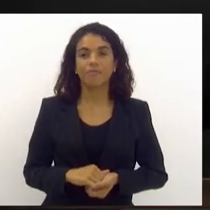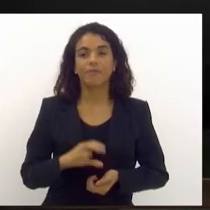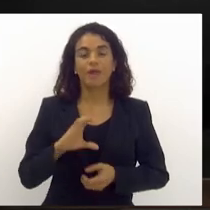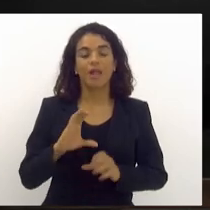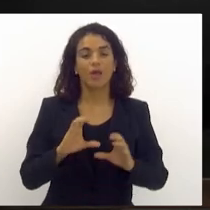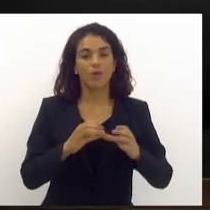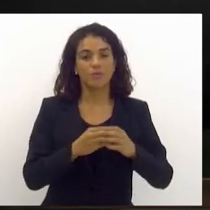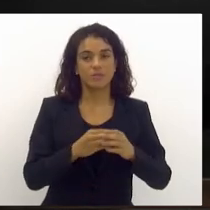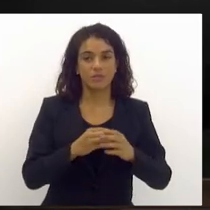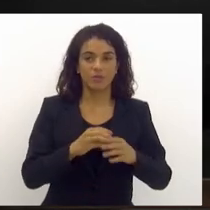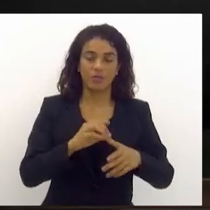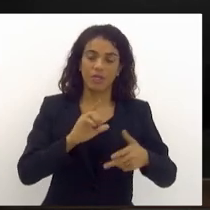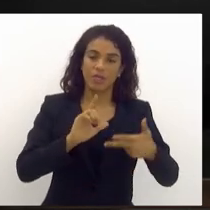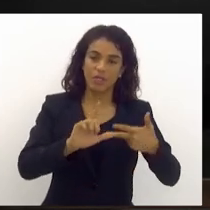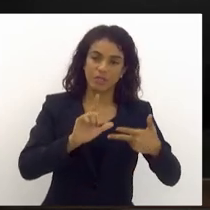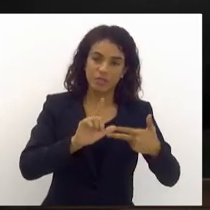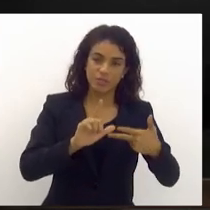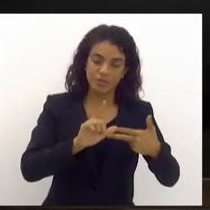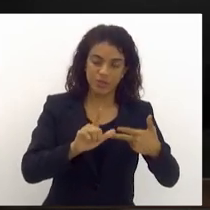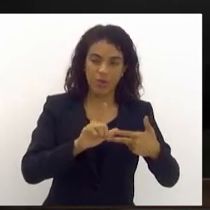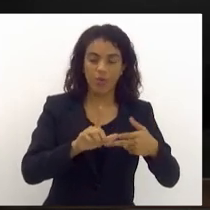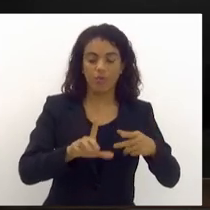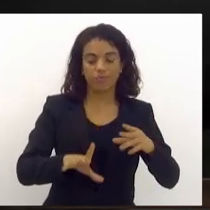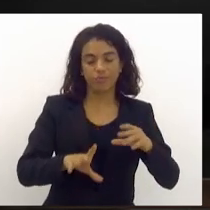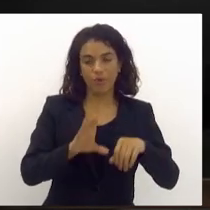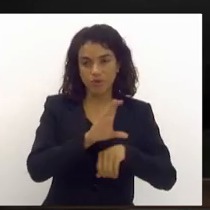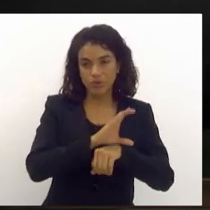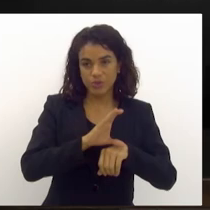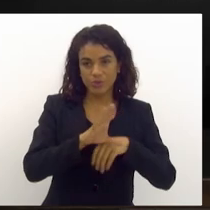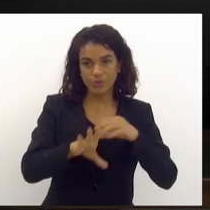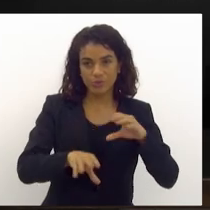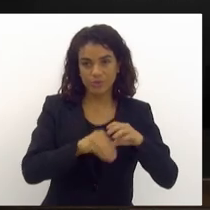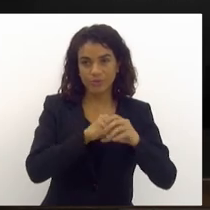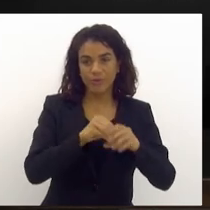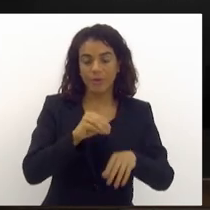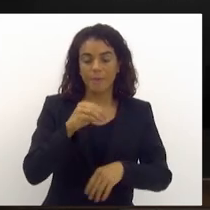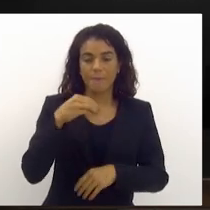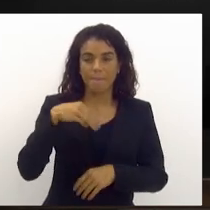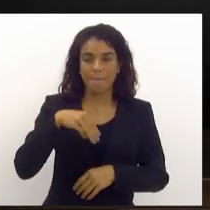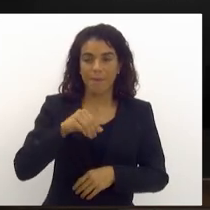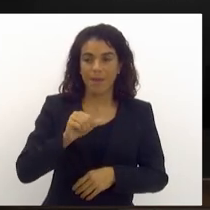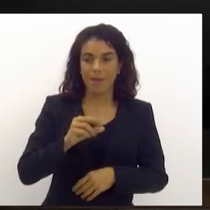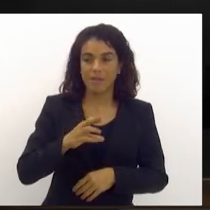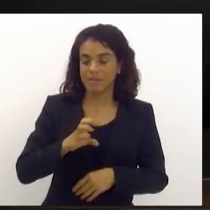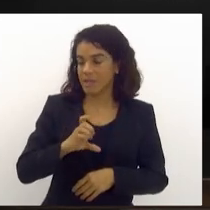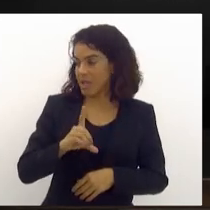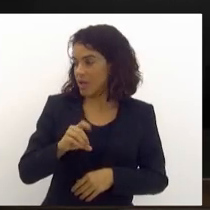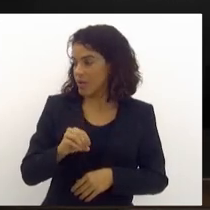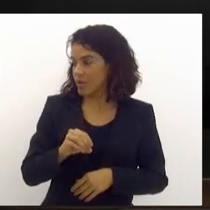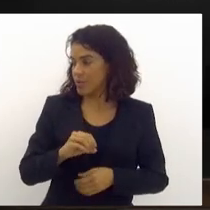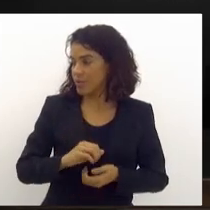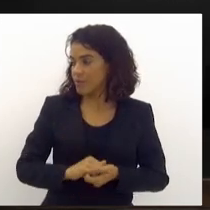de Legislação Constitucional Complementar e Códigos, deputado Marcelo Dino.